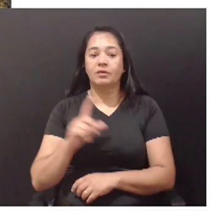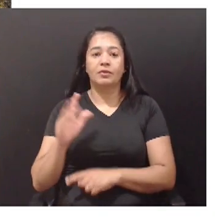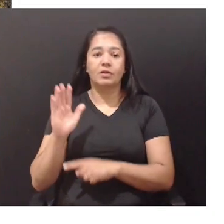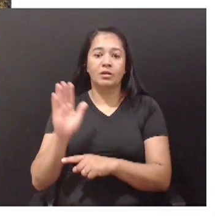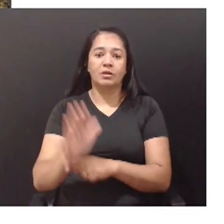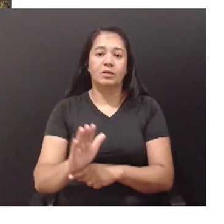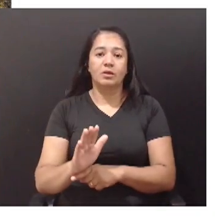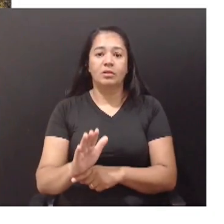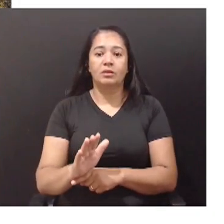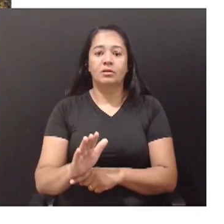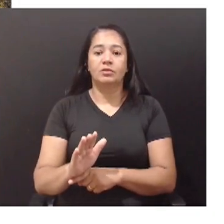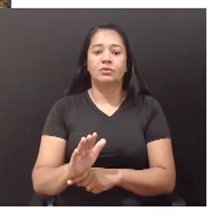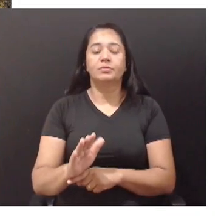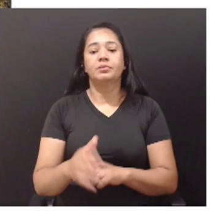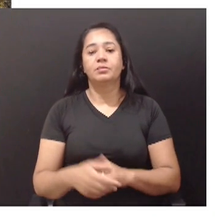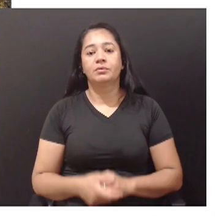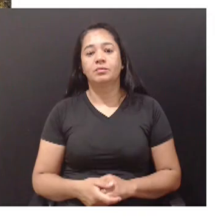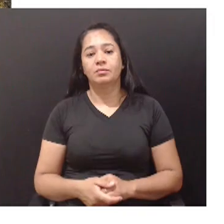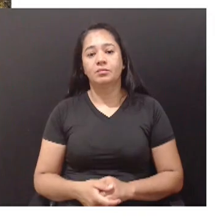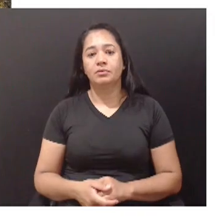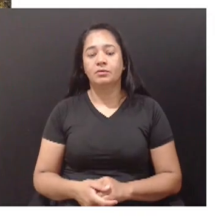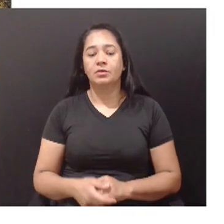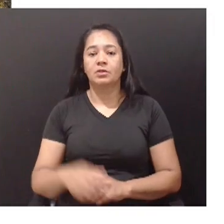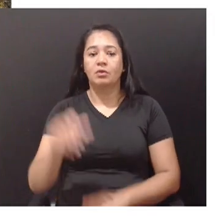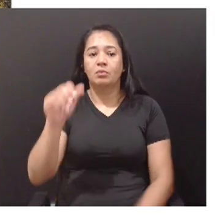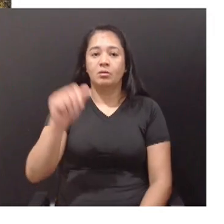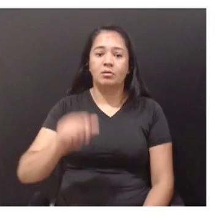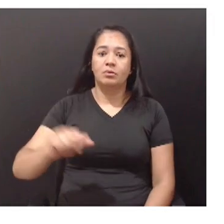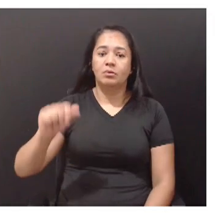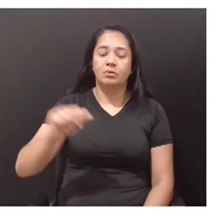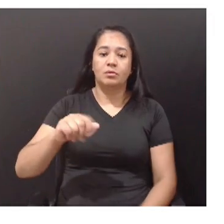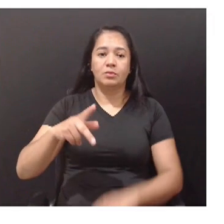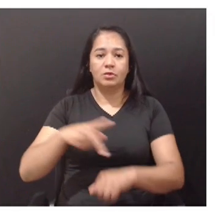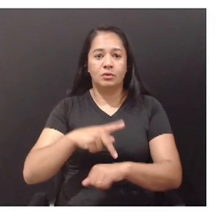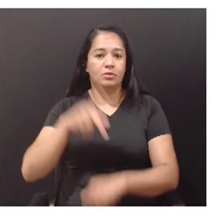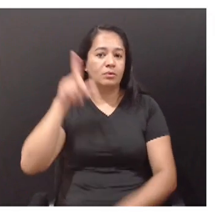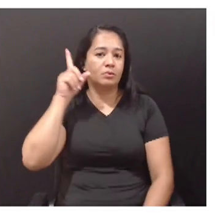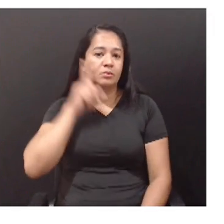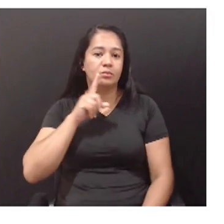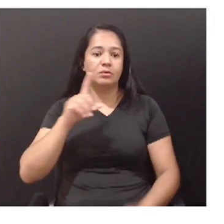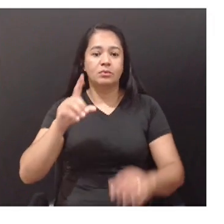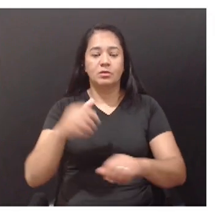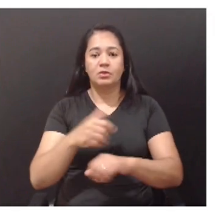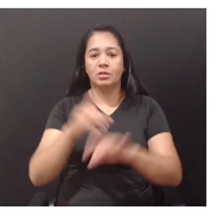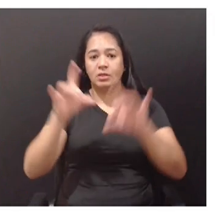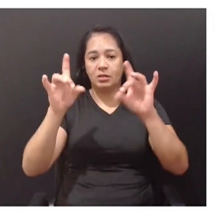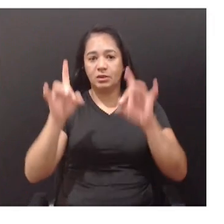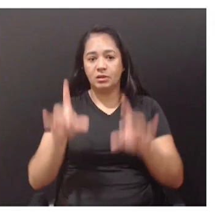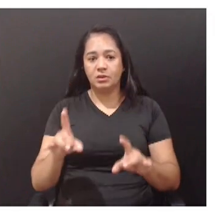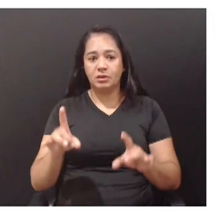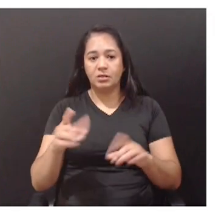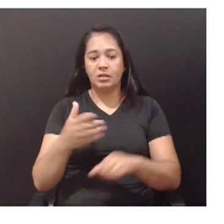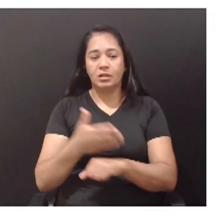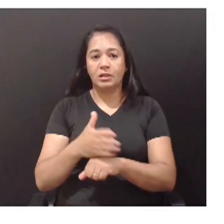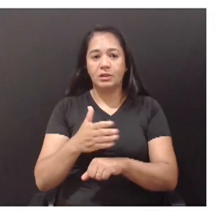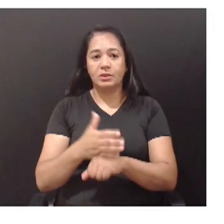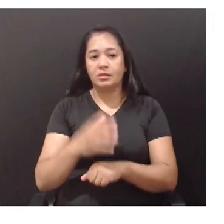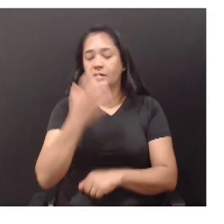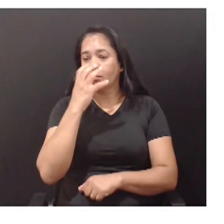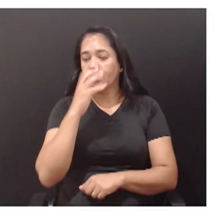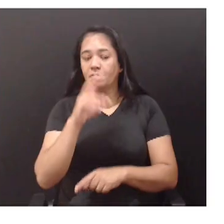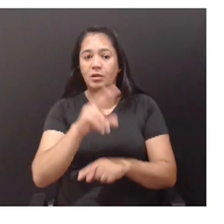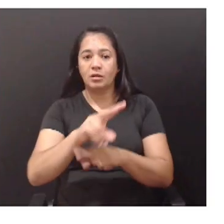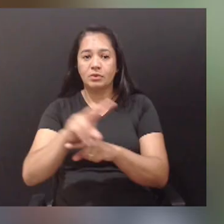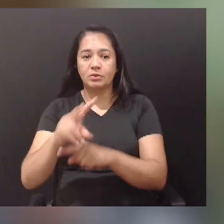for Conservation, uma organização dos Estados Unidos especializada em treinar cães para proteger a